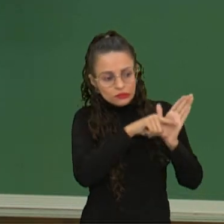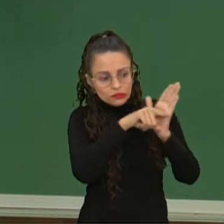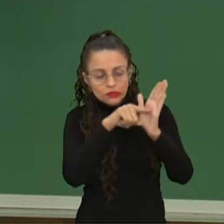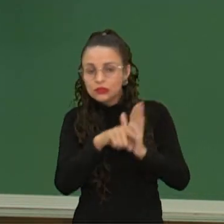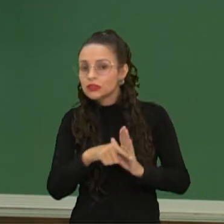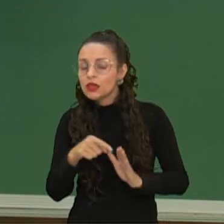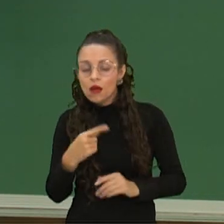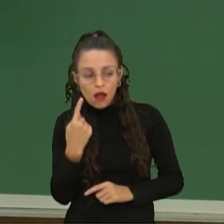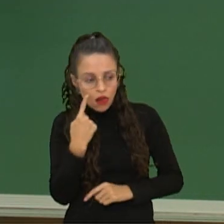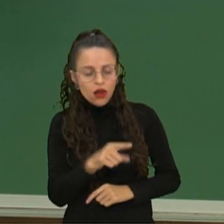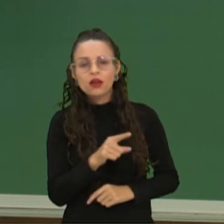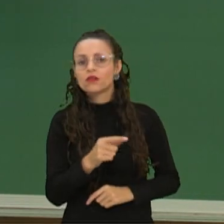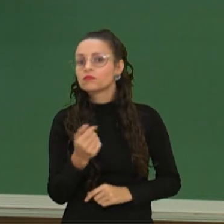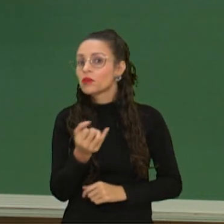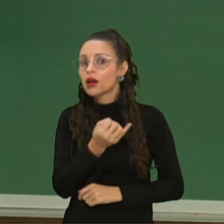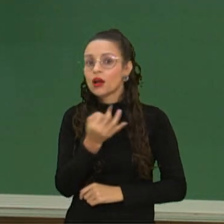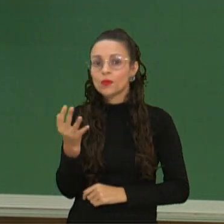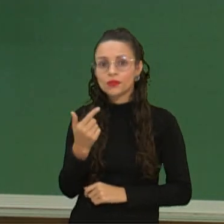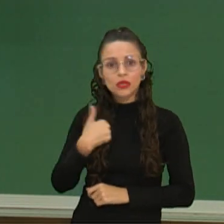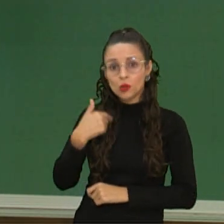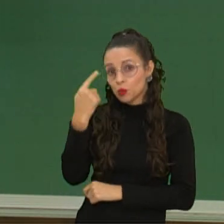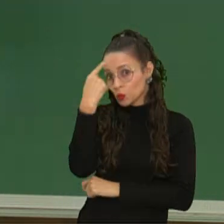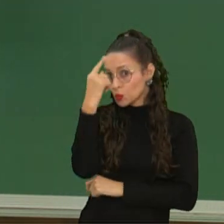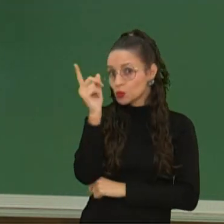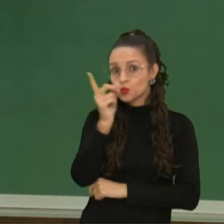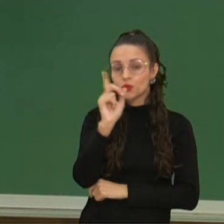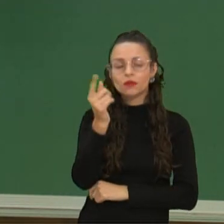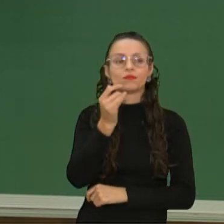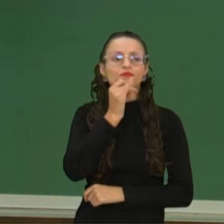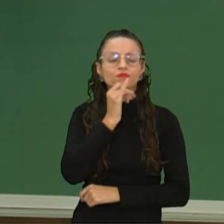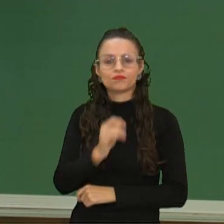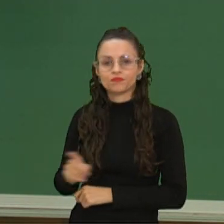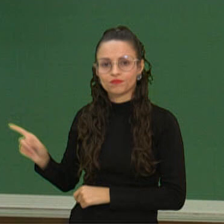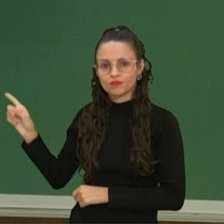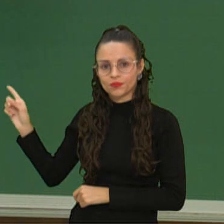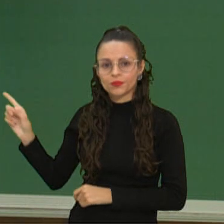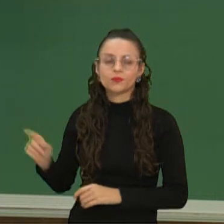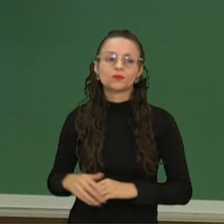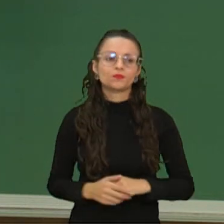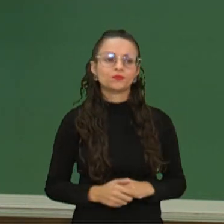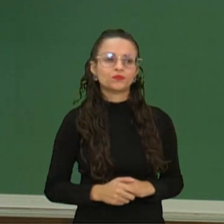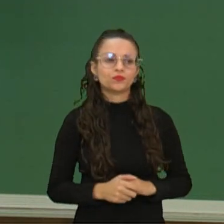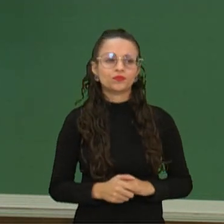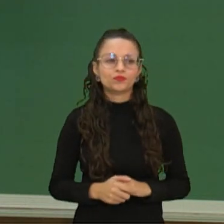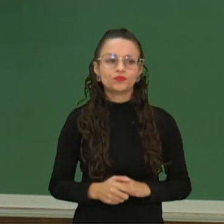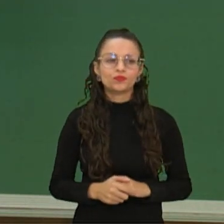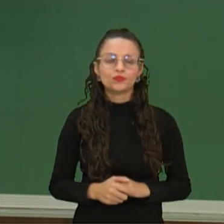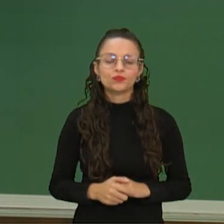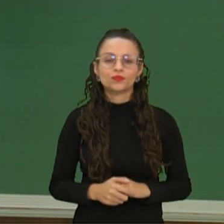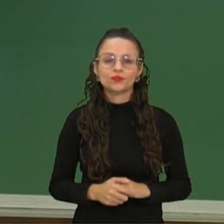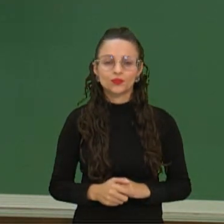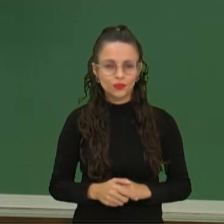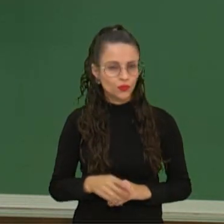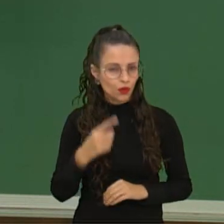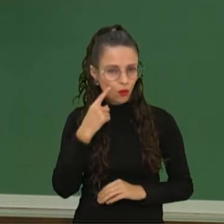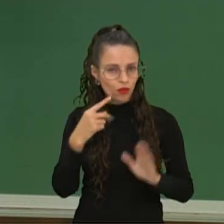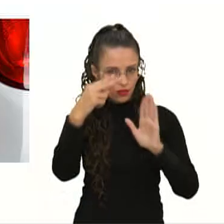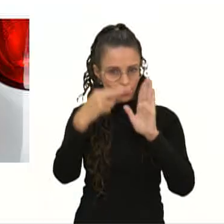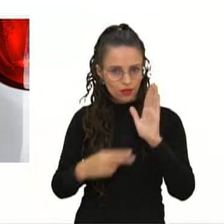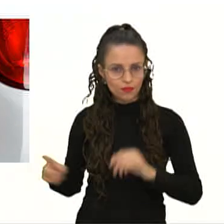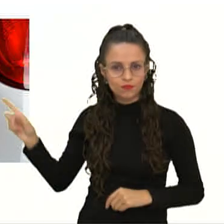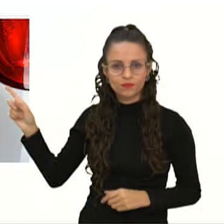nem eu sabia. Então, assim, ó, nesse slide aqui do nosso After Reading, eu tenho aqui o seguinte, ó, dá uma lida comigo